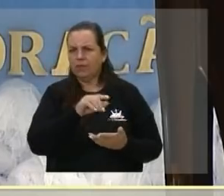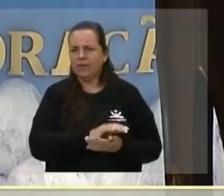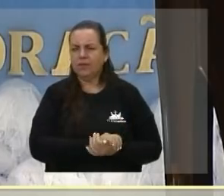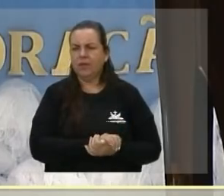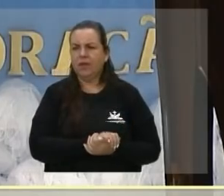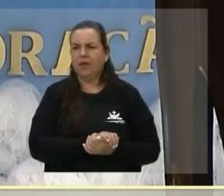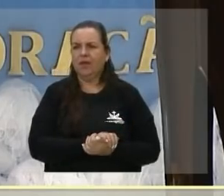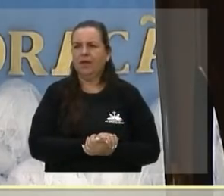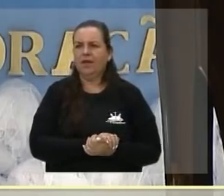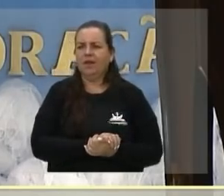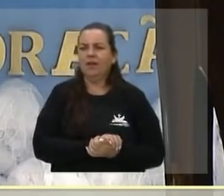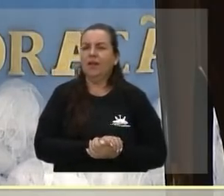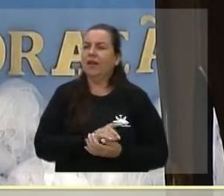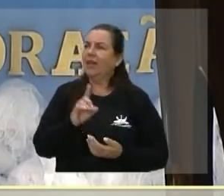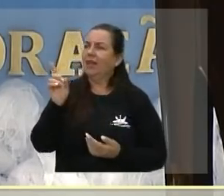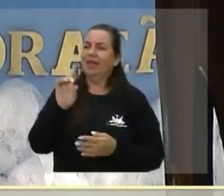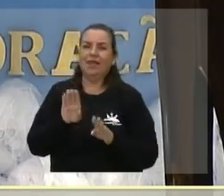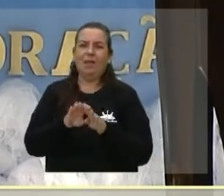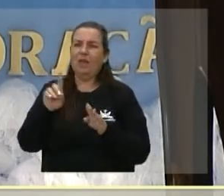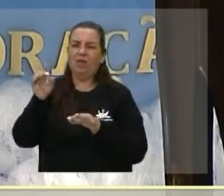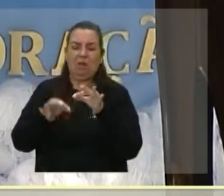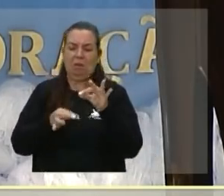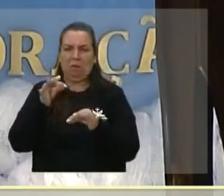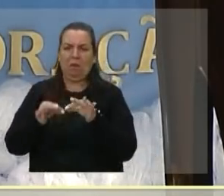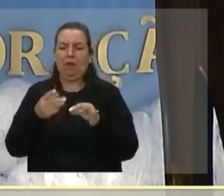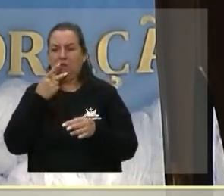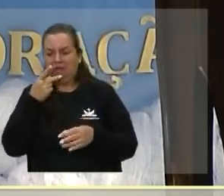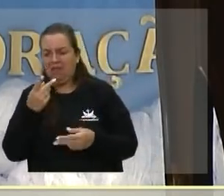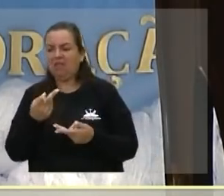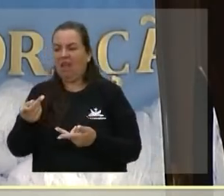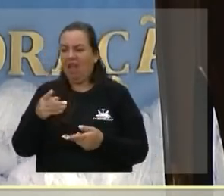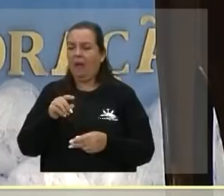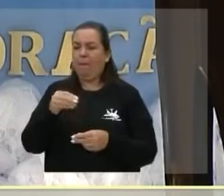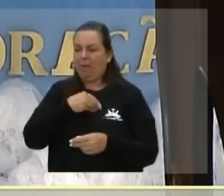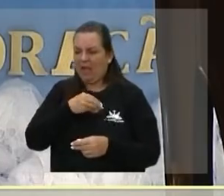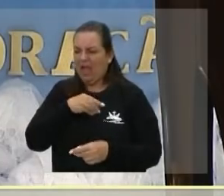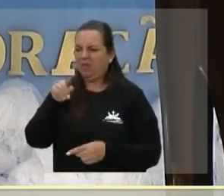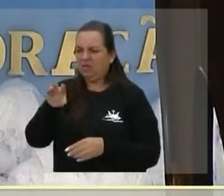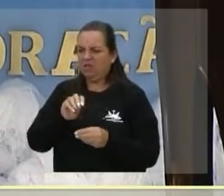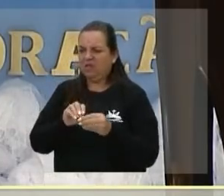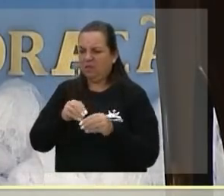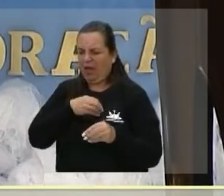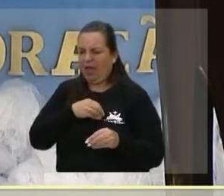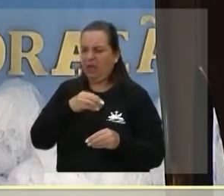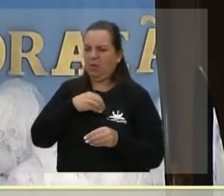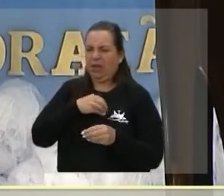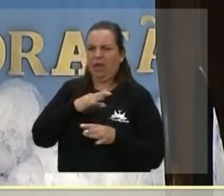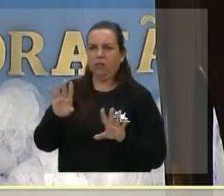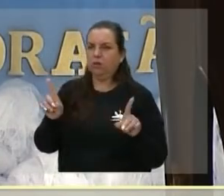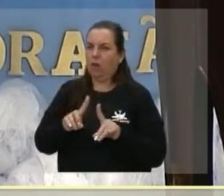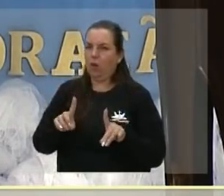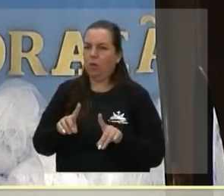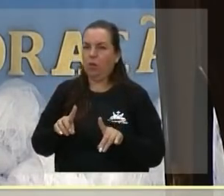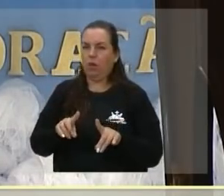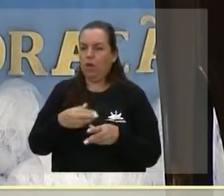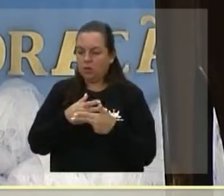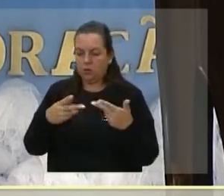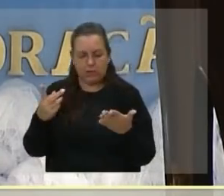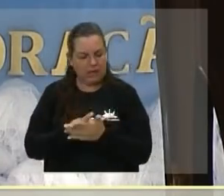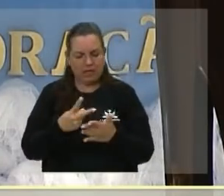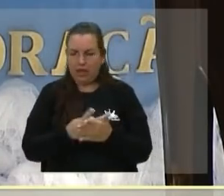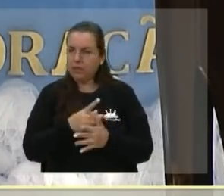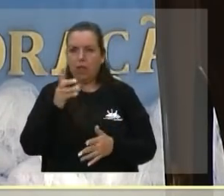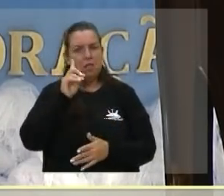você e ele não fica ajudando na nossa cara os pecados que cometemos as borradas que